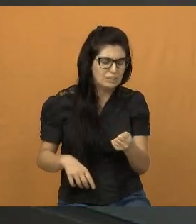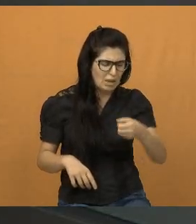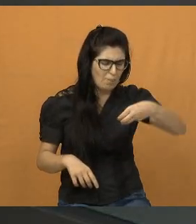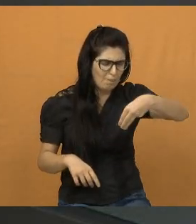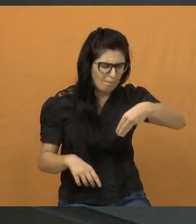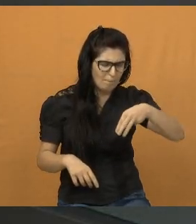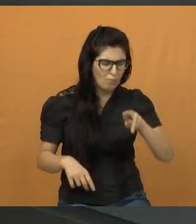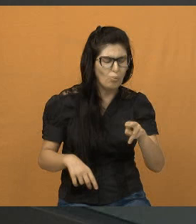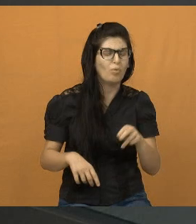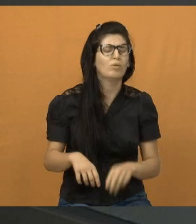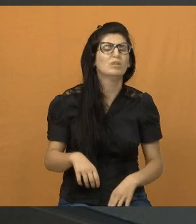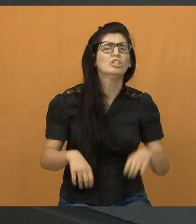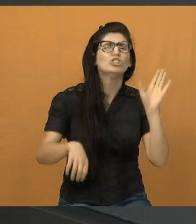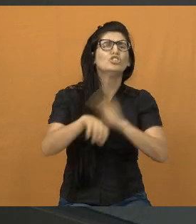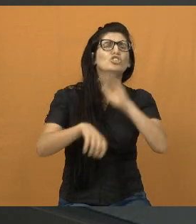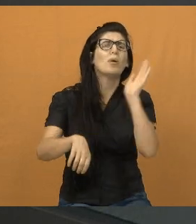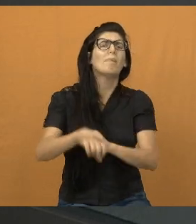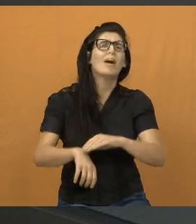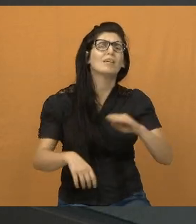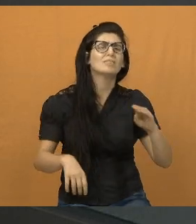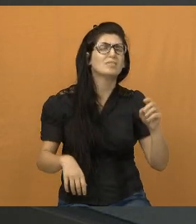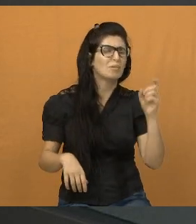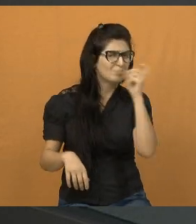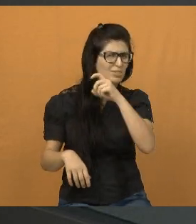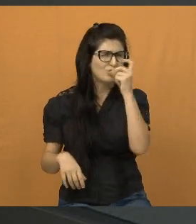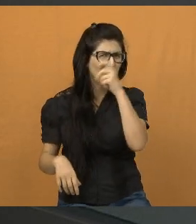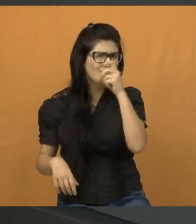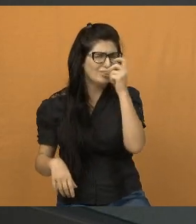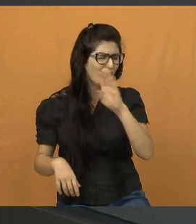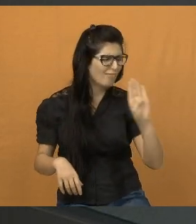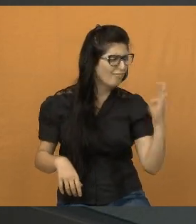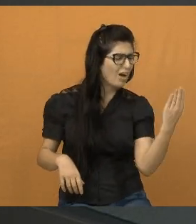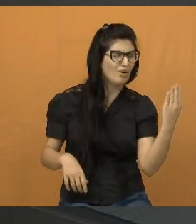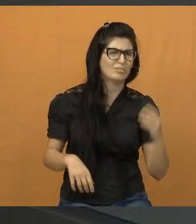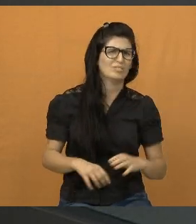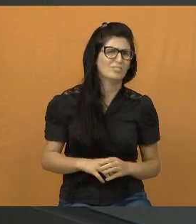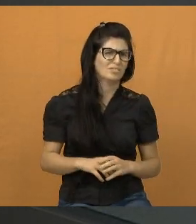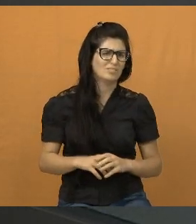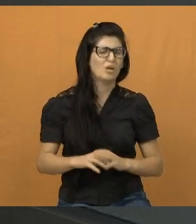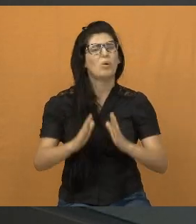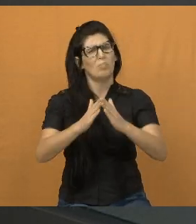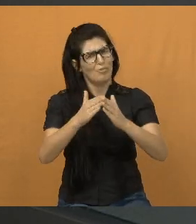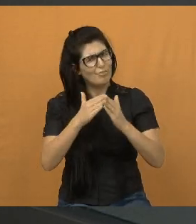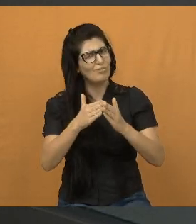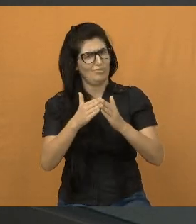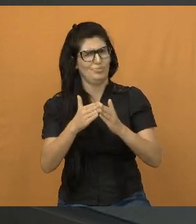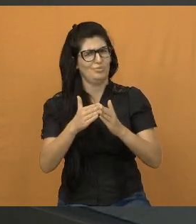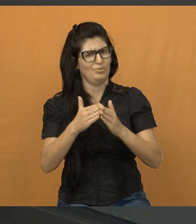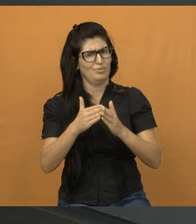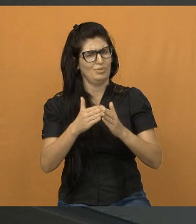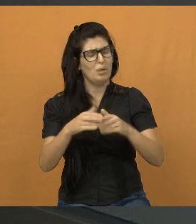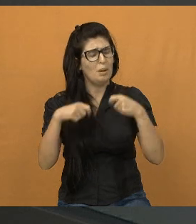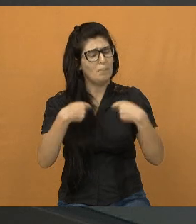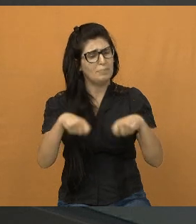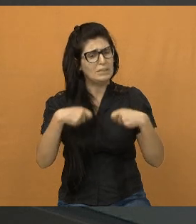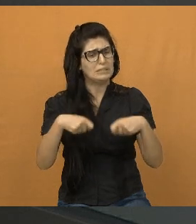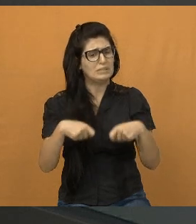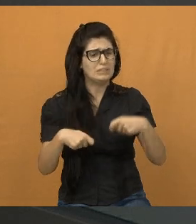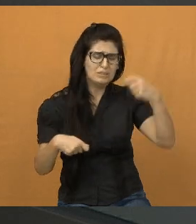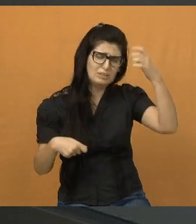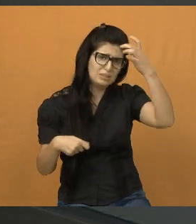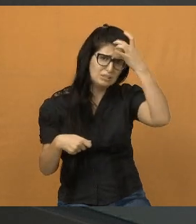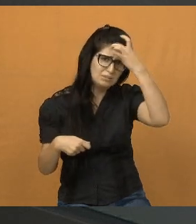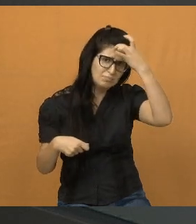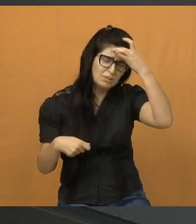gente sabe que está tirando, às vezes, 30 segundos de um socorro de uma pessoa que está precisando